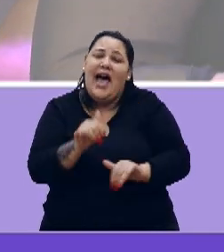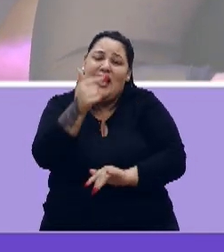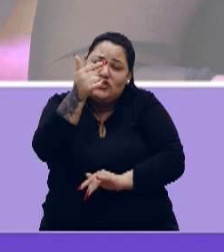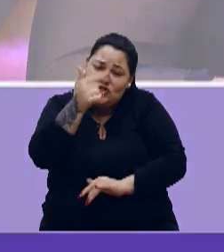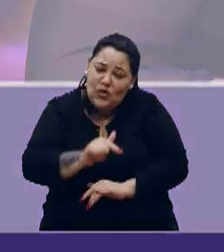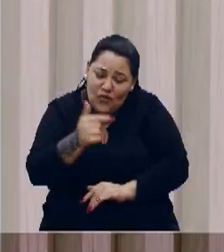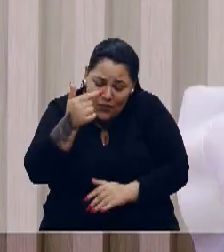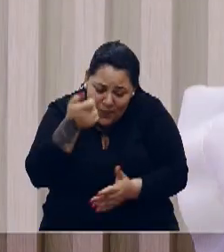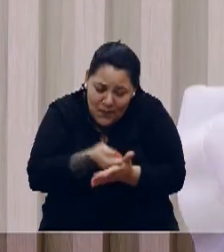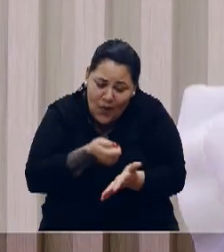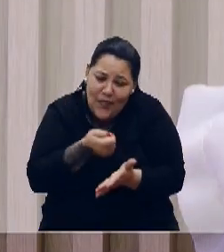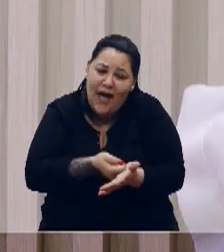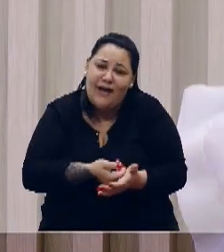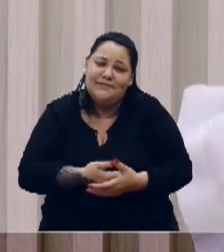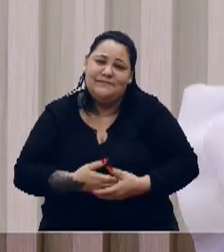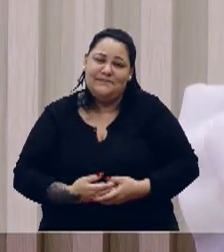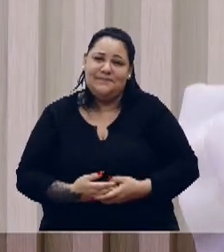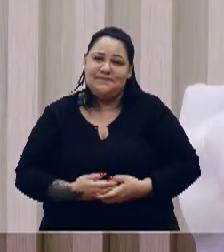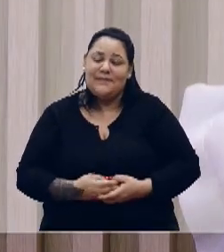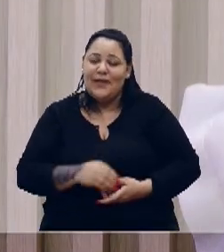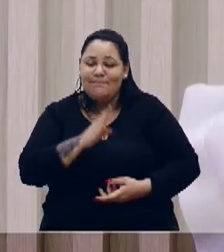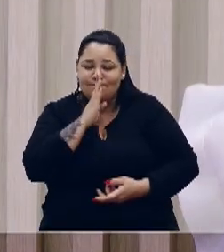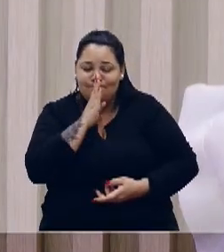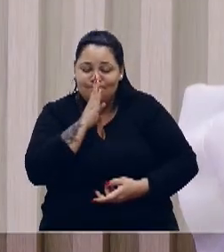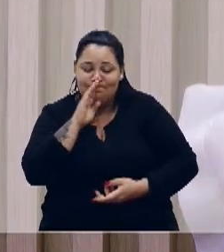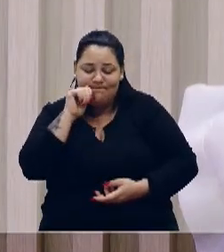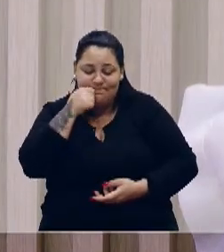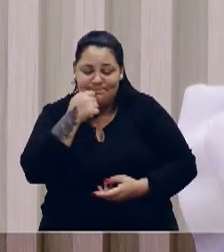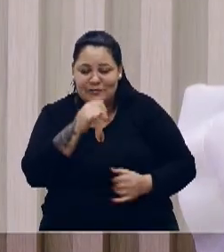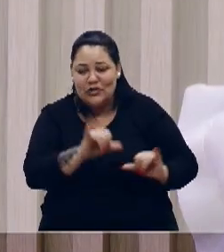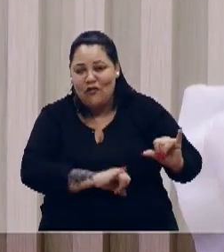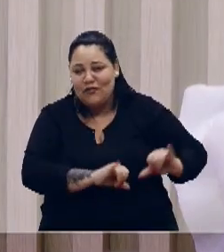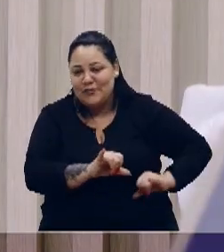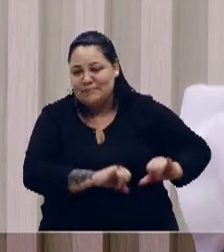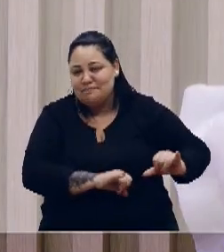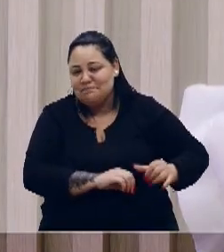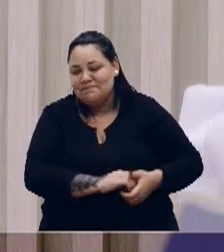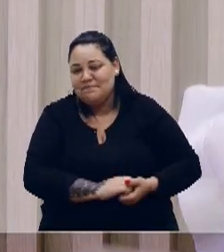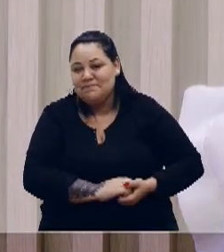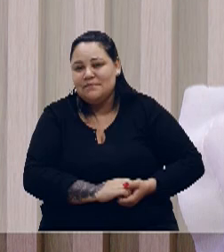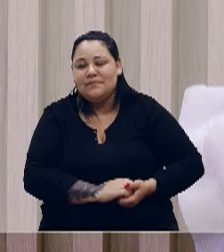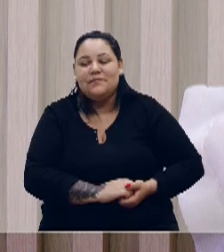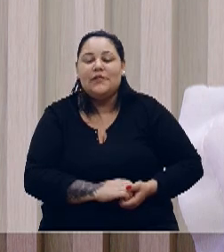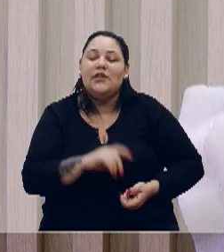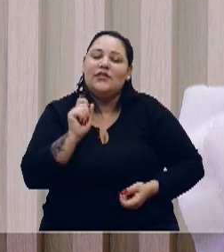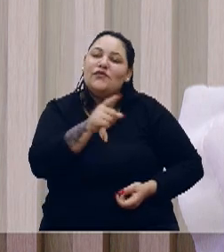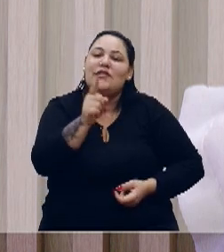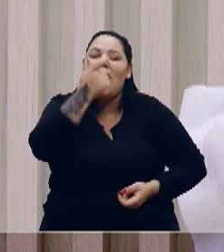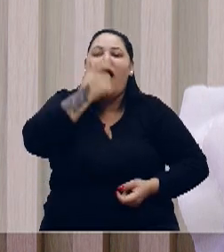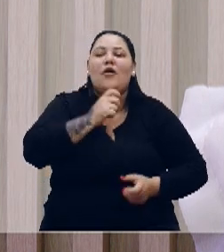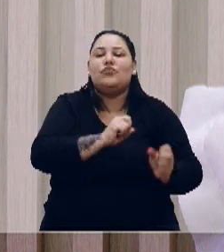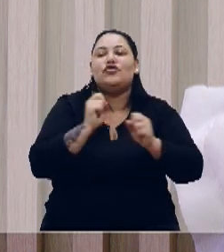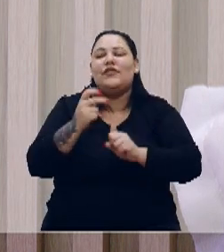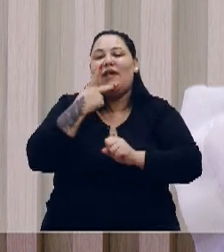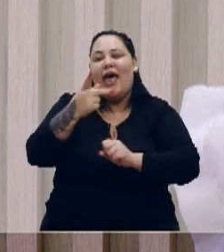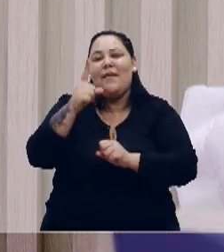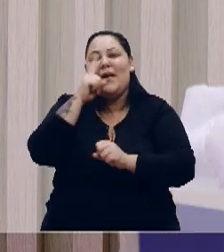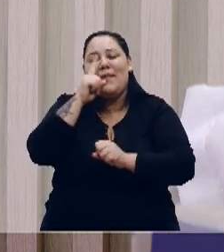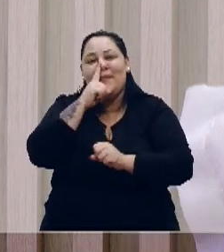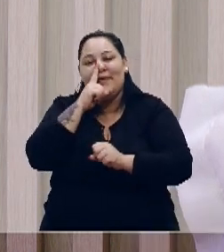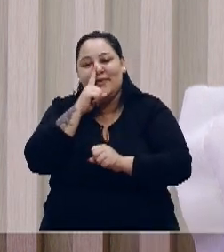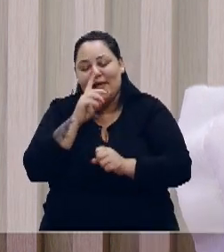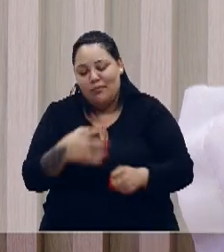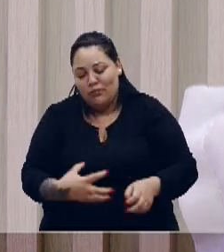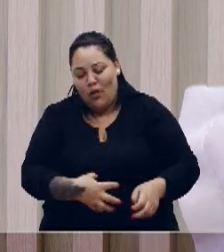Uhum. Sofrem caladas, né? E o que a gente poderia falar para essas mães que estão nos assistindo, essas mães que estão com o colo vazio por